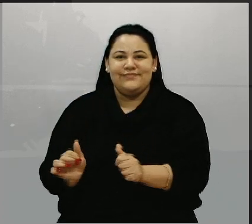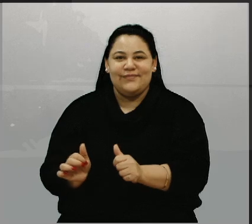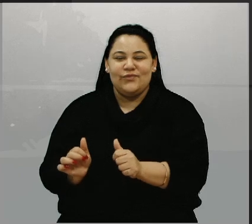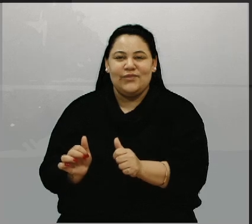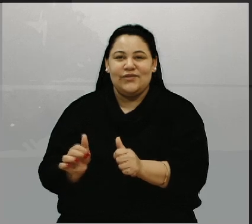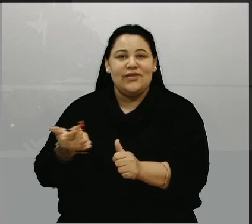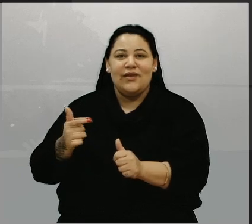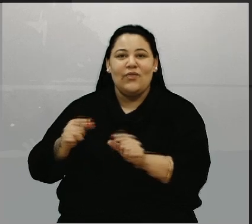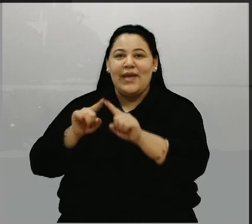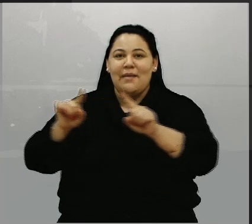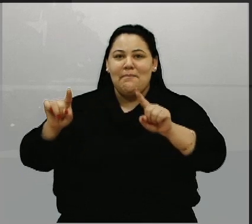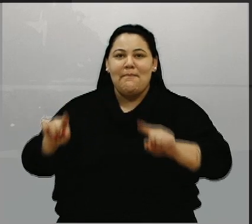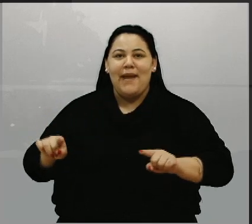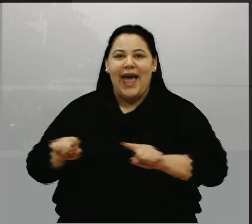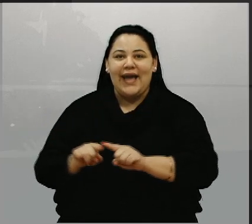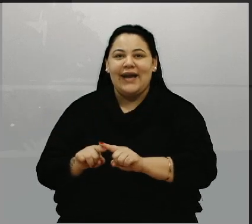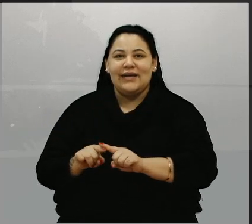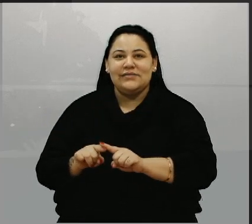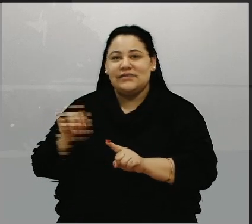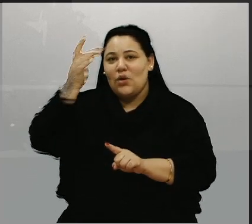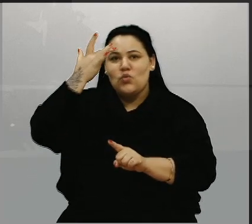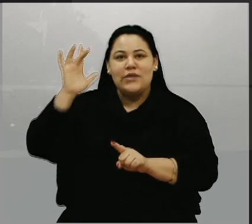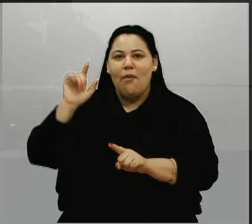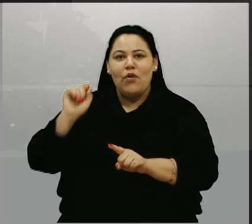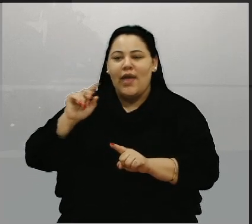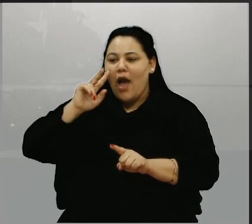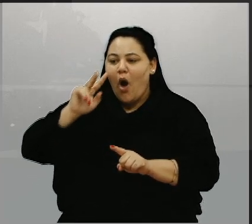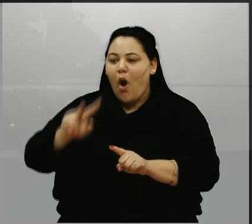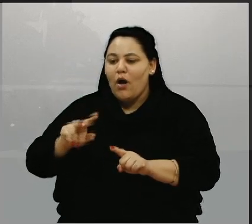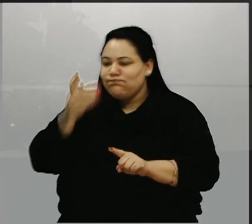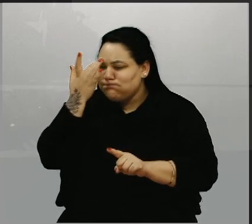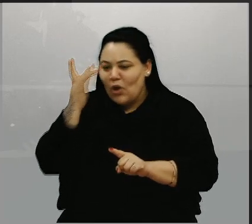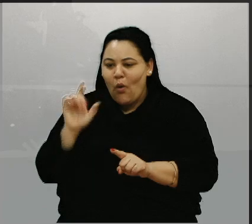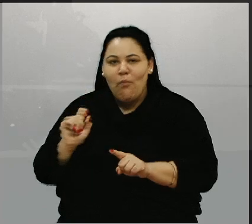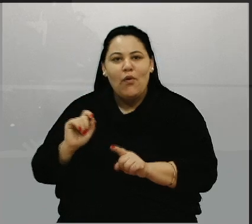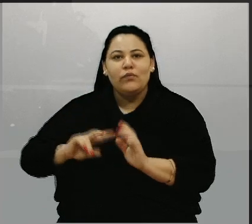Não tem identificação. O turista chega na cidade e não sabe